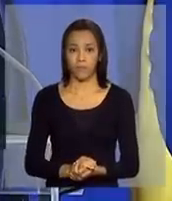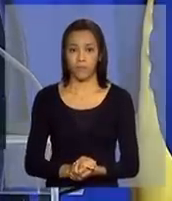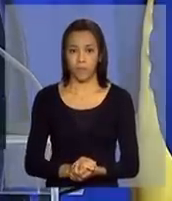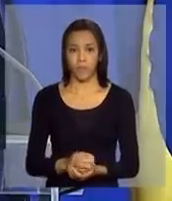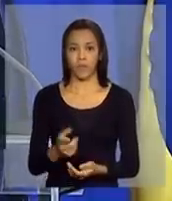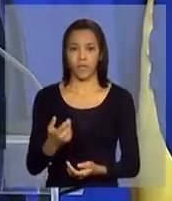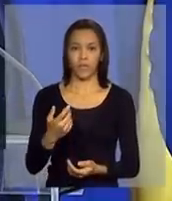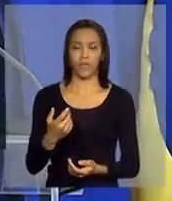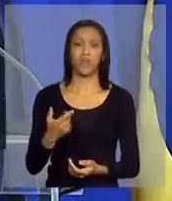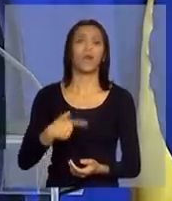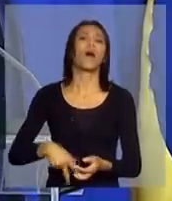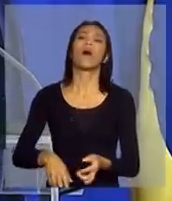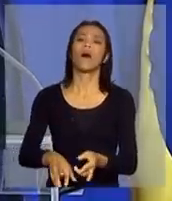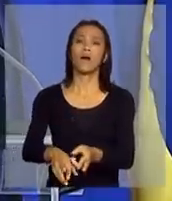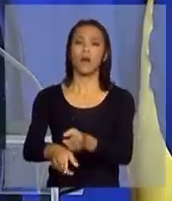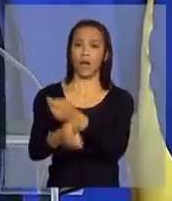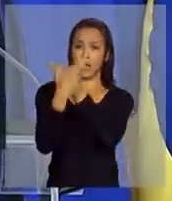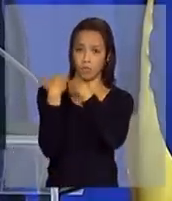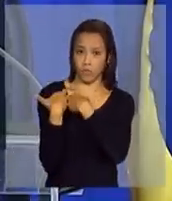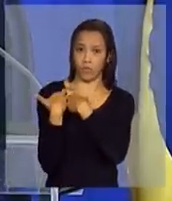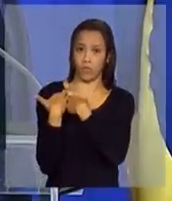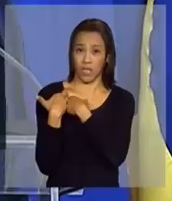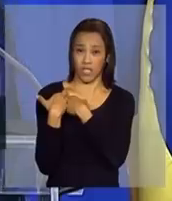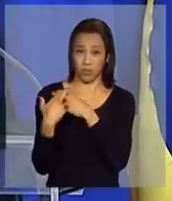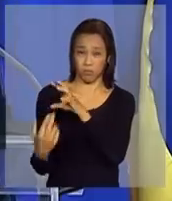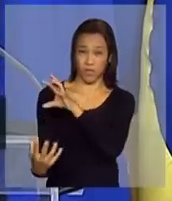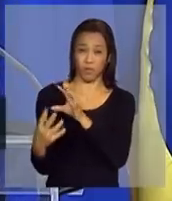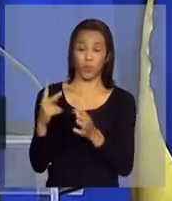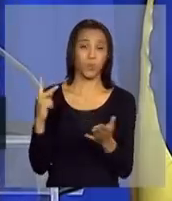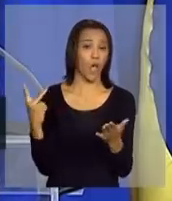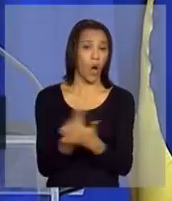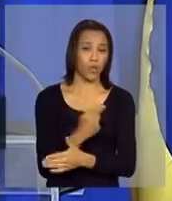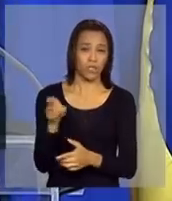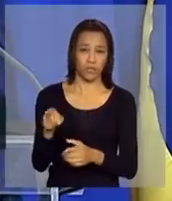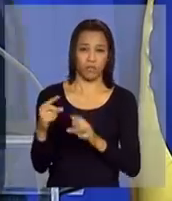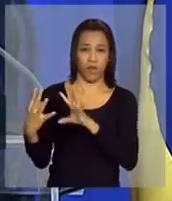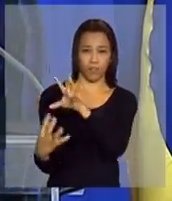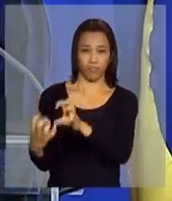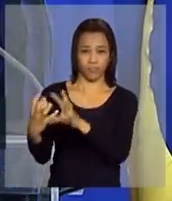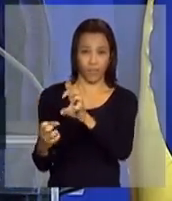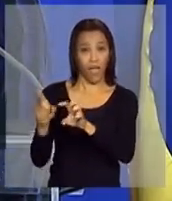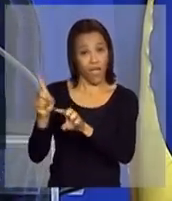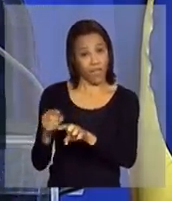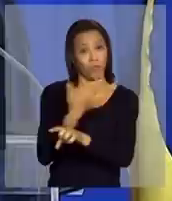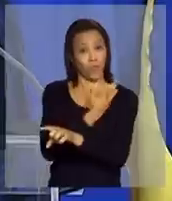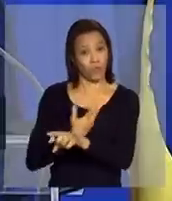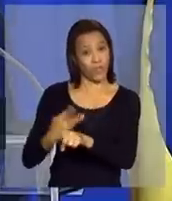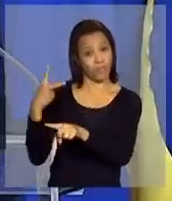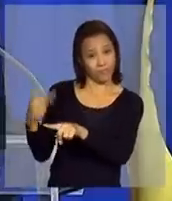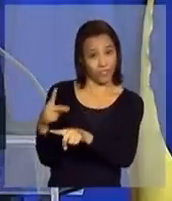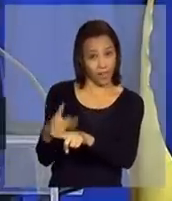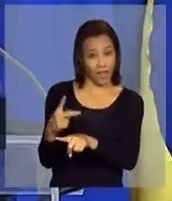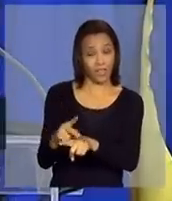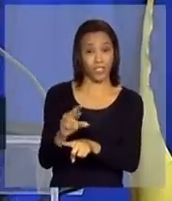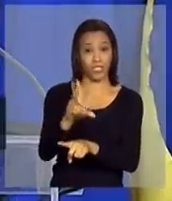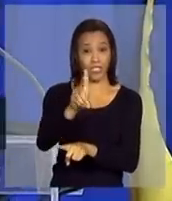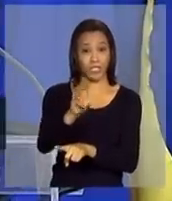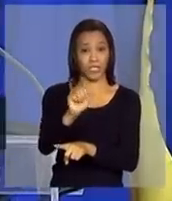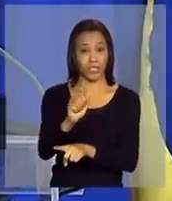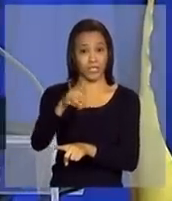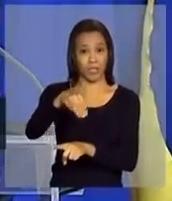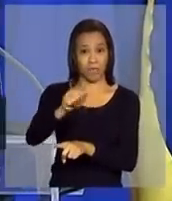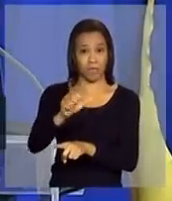a responsabilidade pelo acirramento do conflito prioritária vem do governo de Damasco, mas também que as